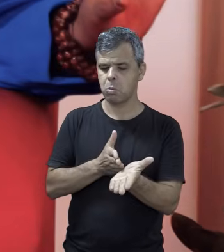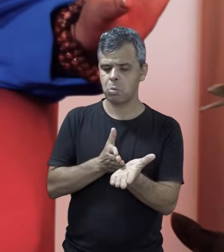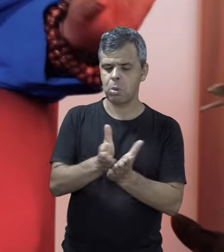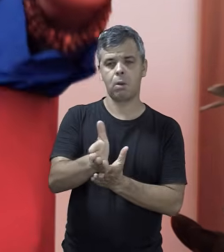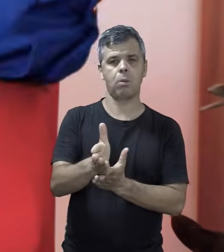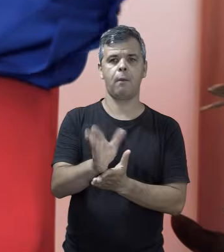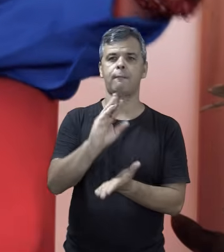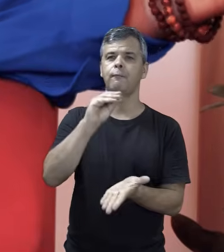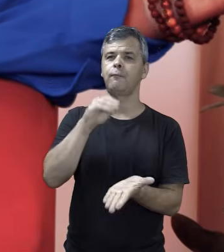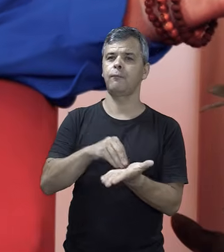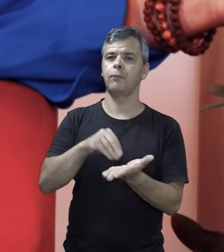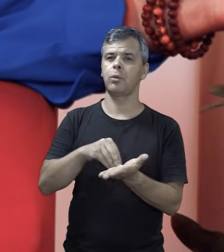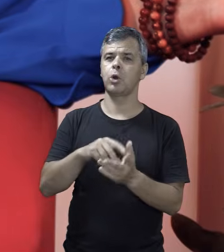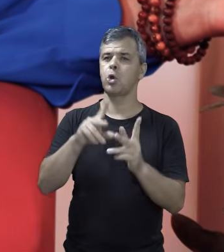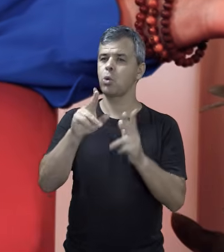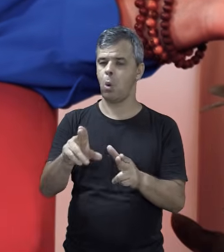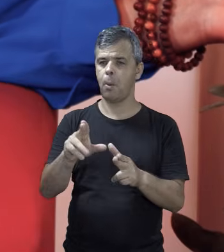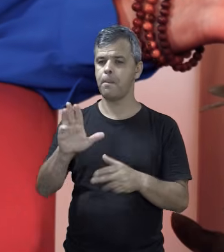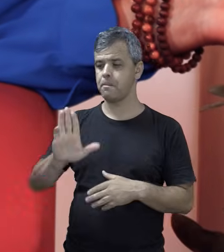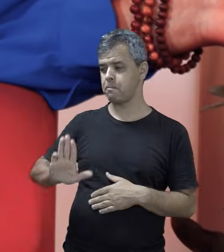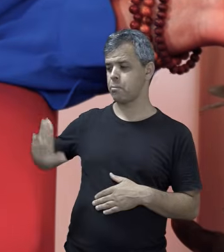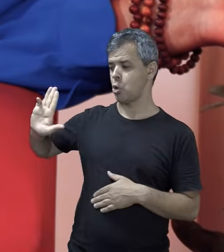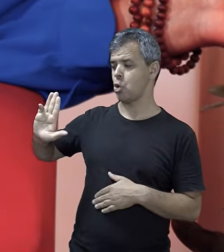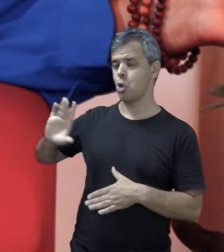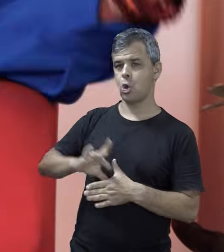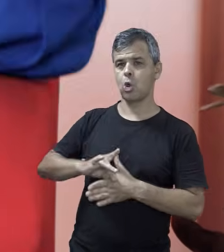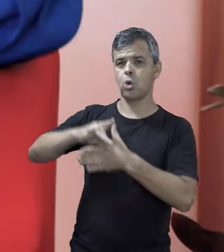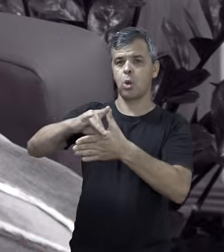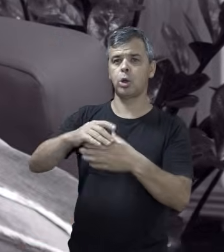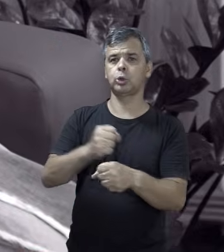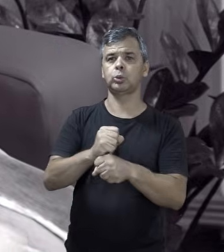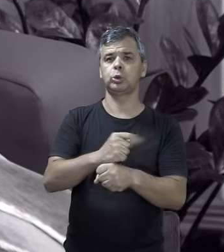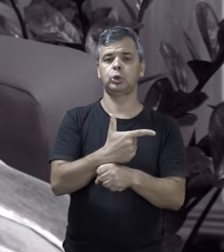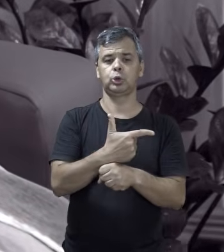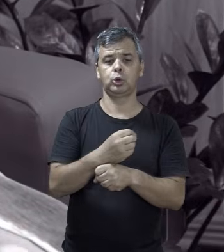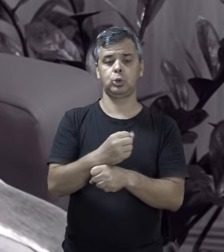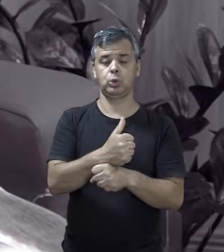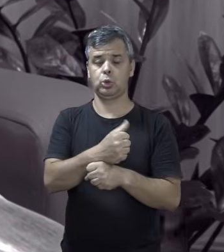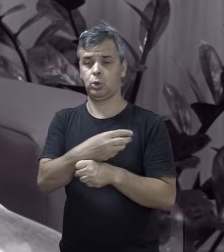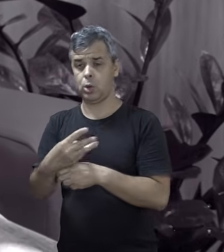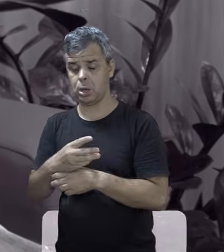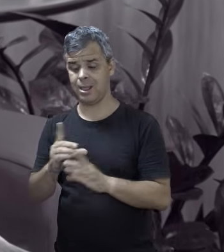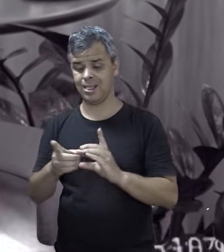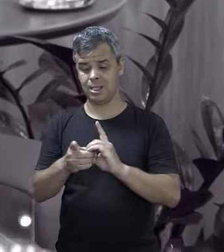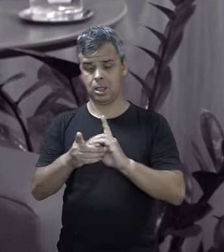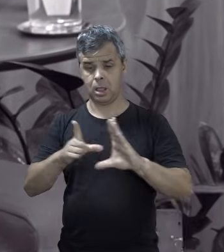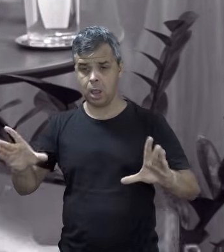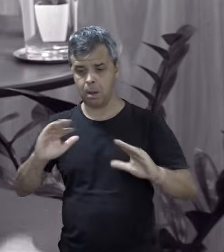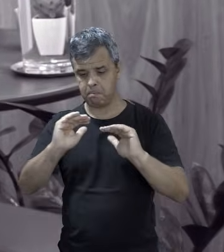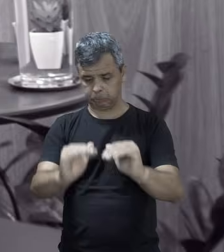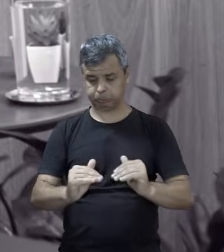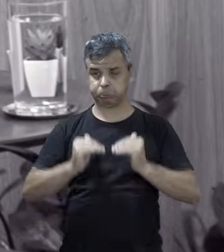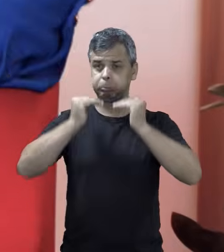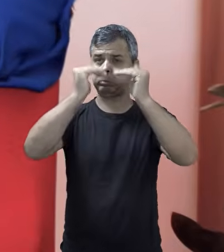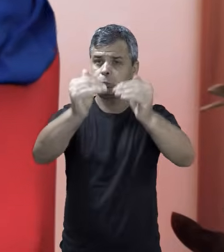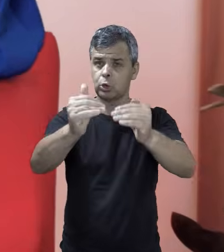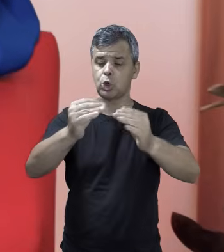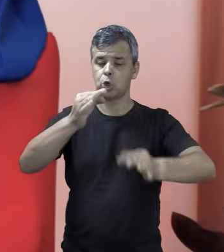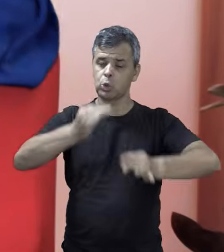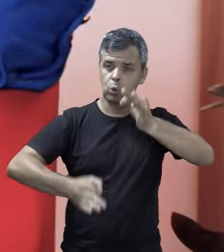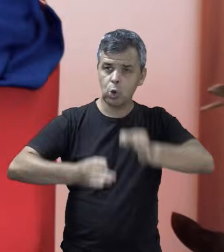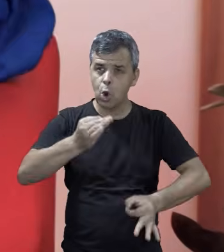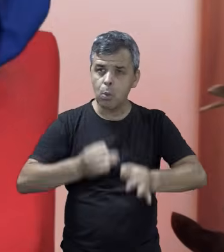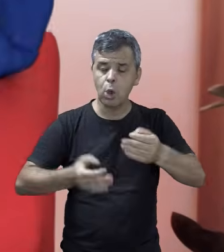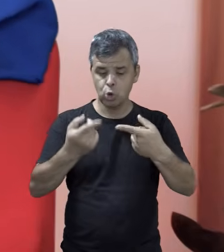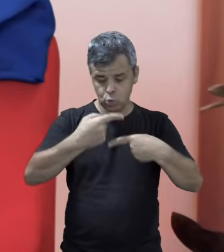nunca falta, como o presidente Lula nos liderou em 2022. Agora é uma frente democrática, soberana, com justiça,